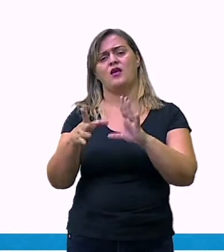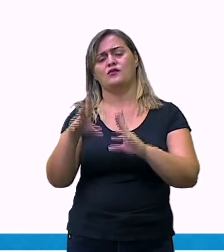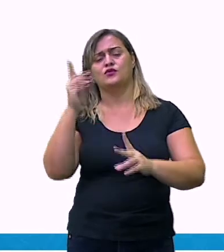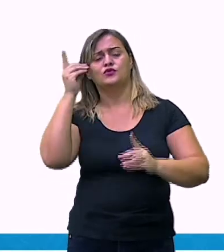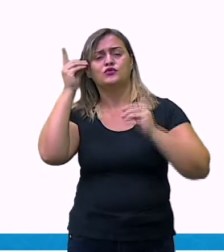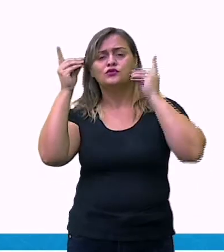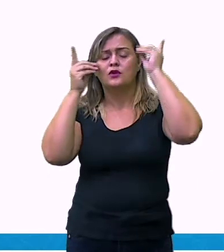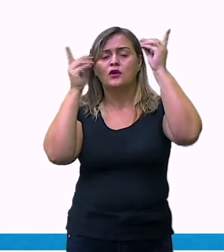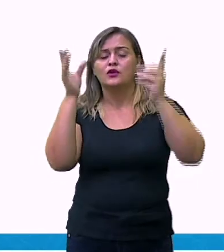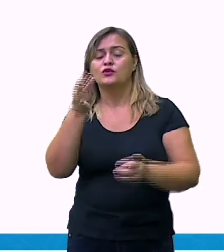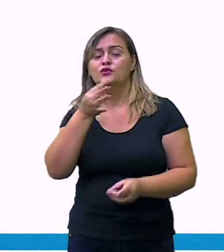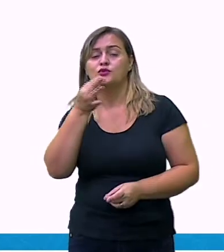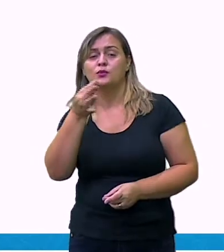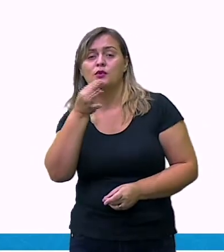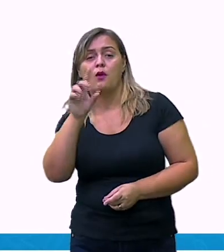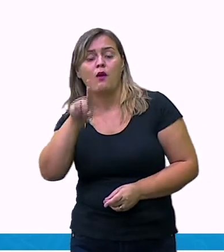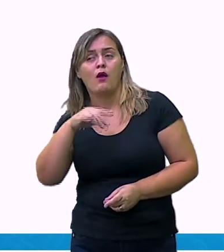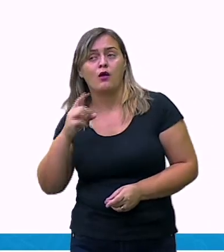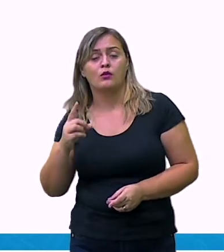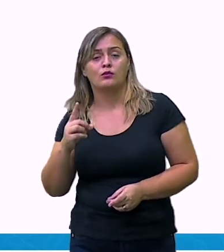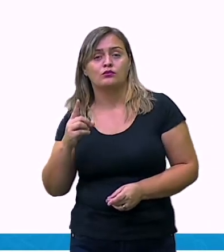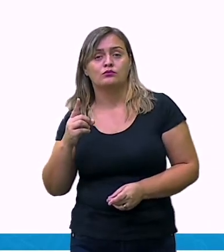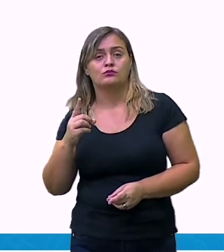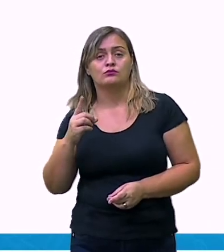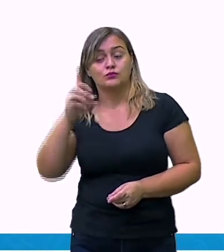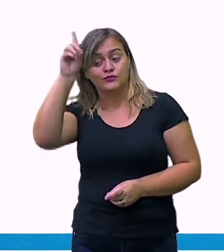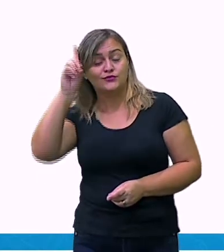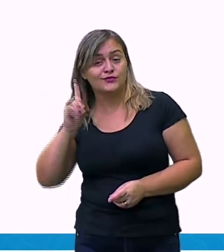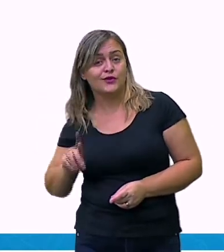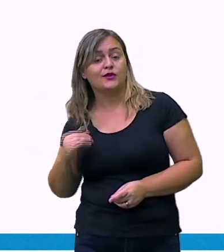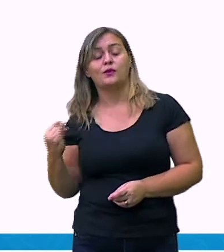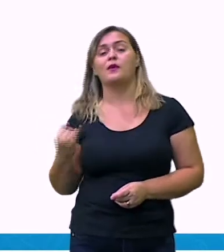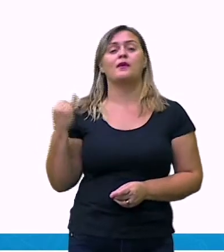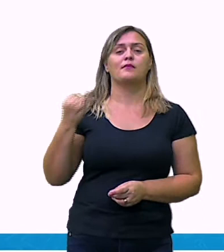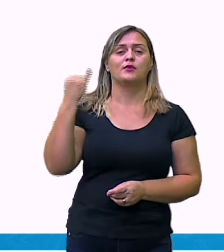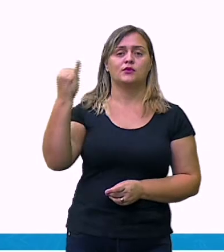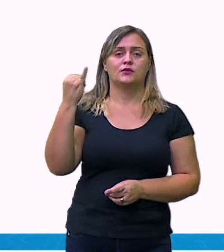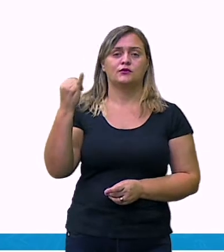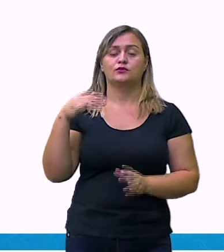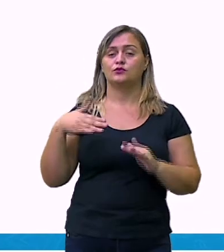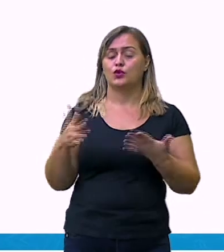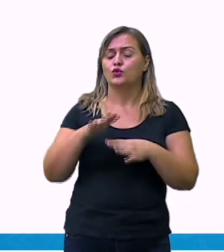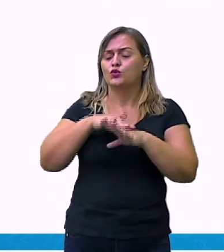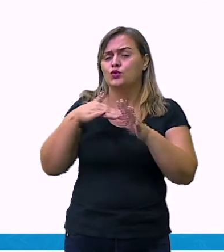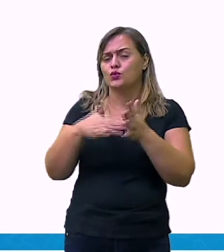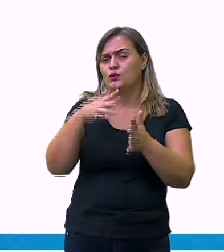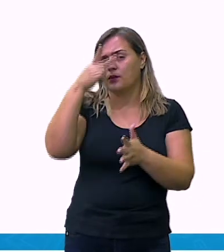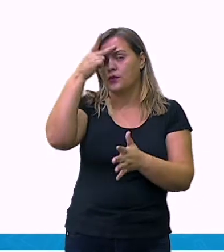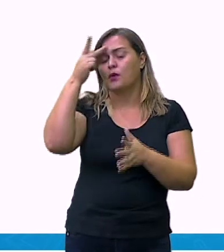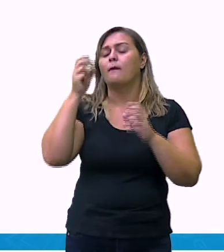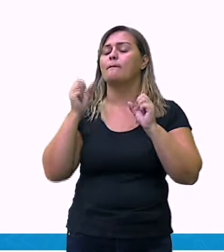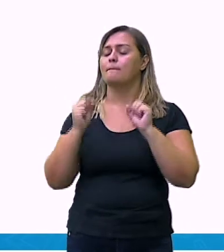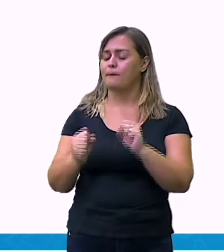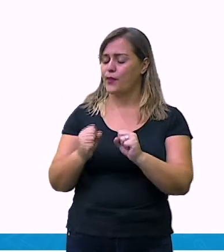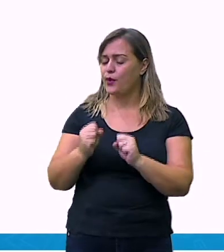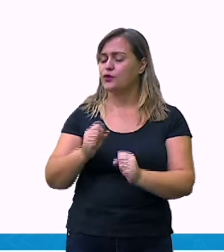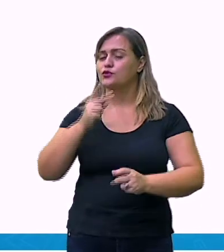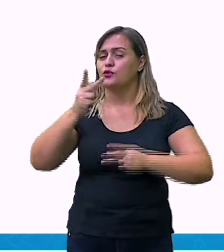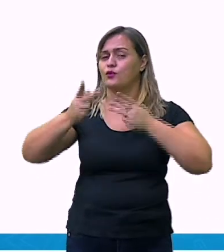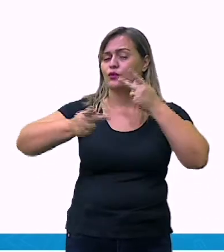direitos do homem. Todo cidadão pode, portanto, falar, escrever e